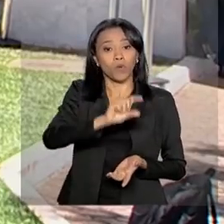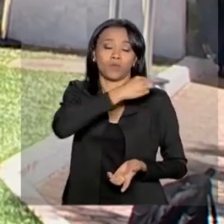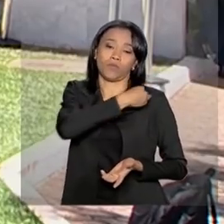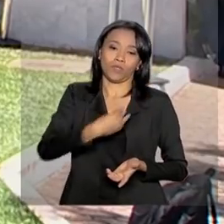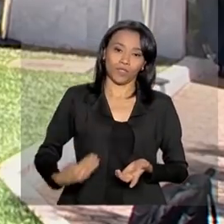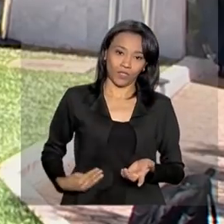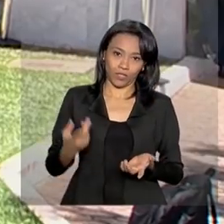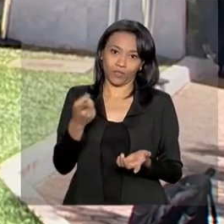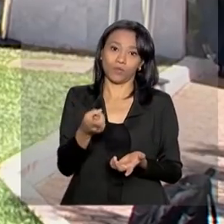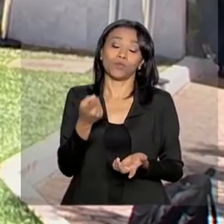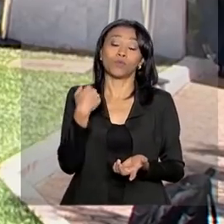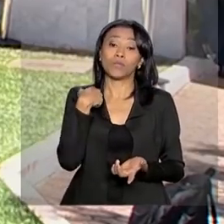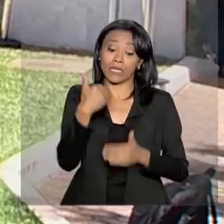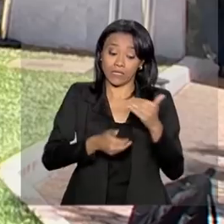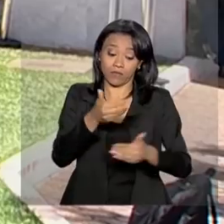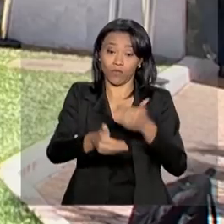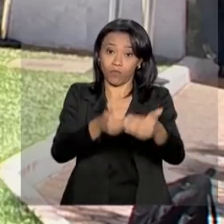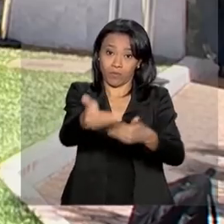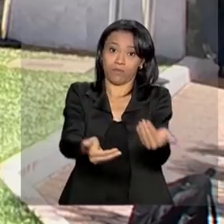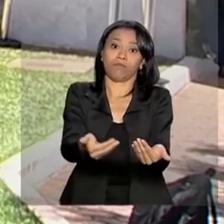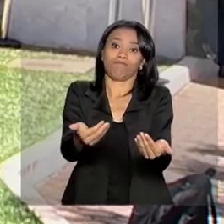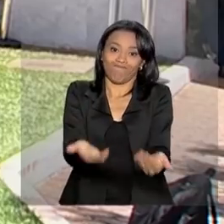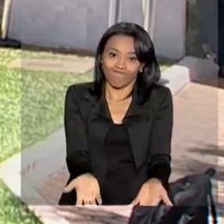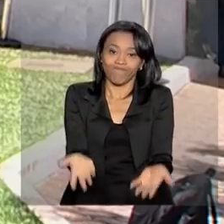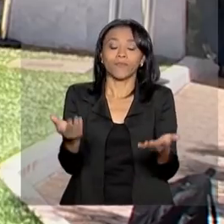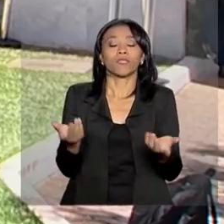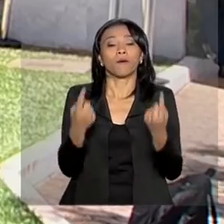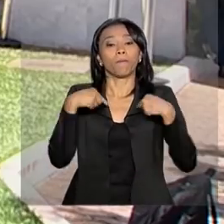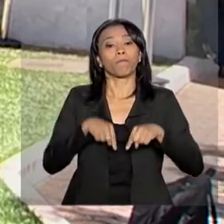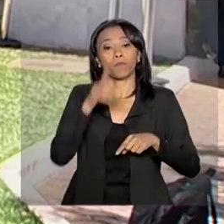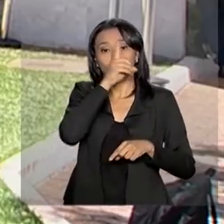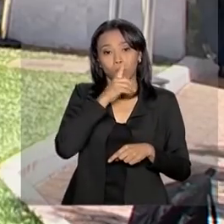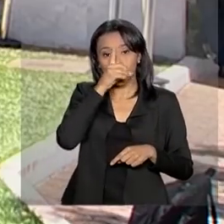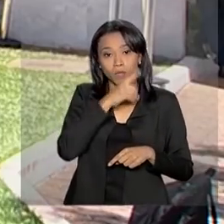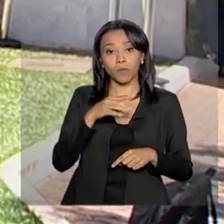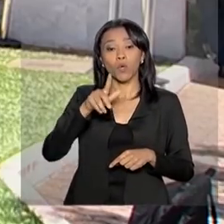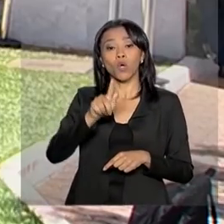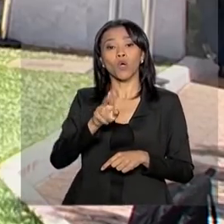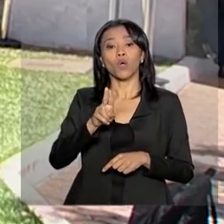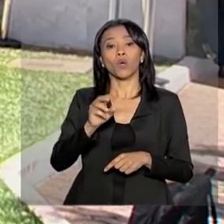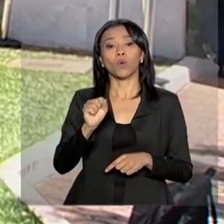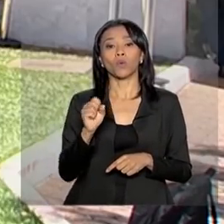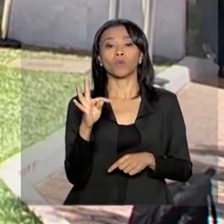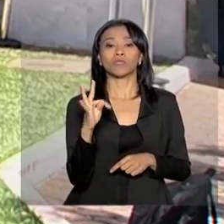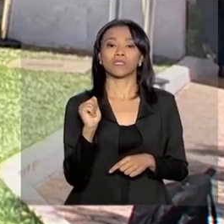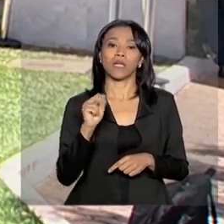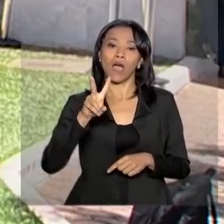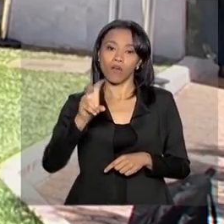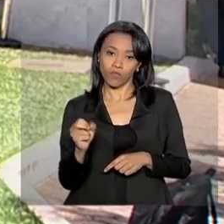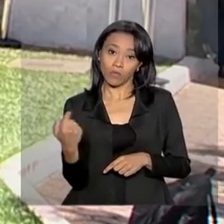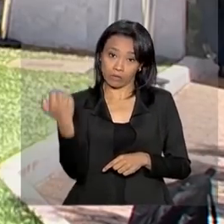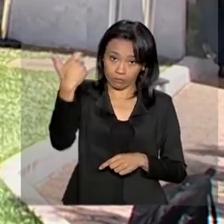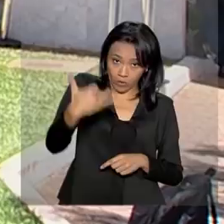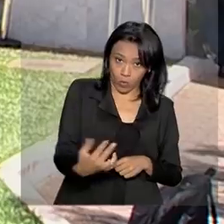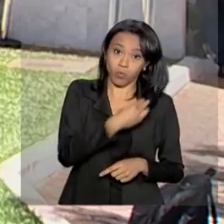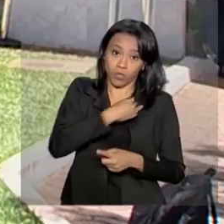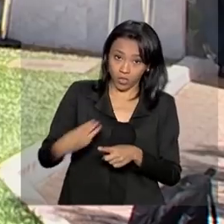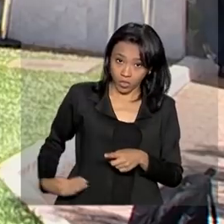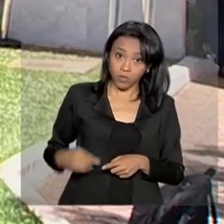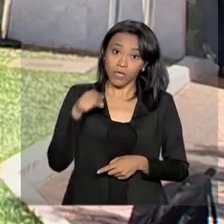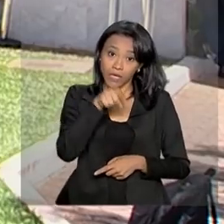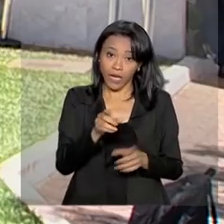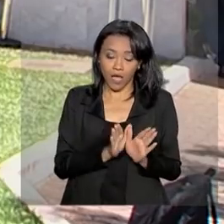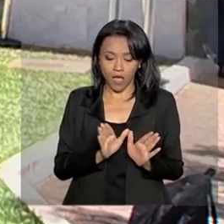Desenvolvimento Regional, Gustavo Canuto. Neste domingo, Gustavo Canuto afirmou que a barragem em Brumadinho